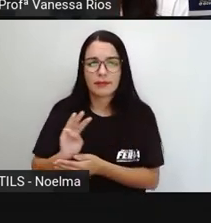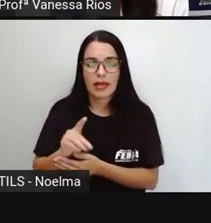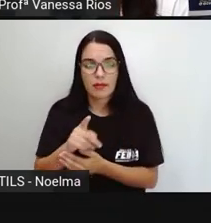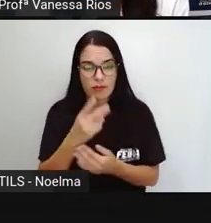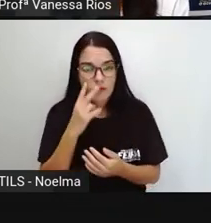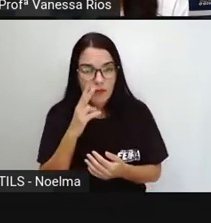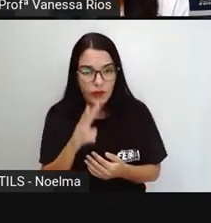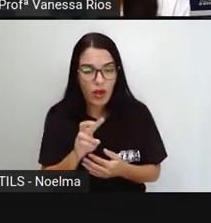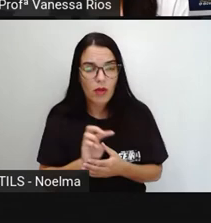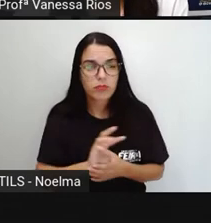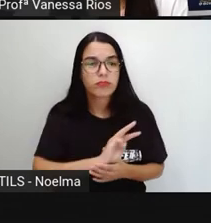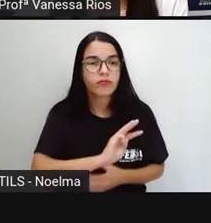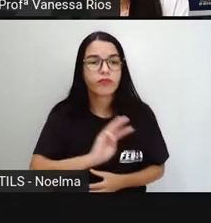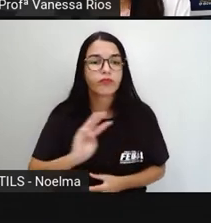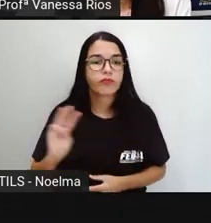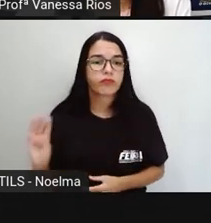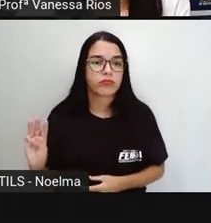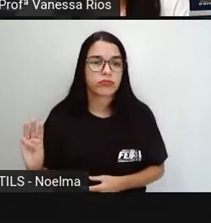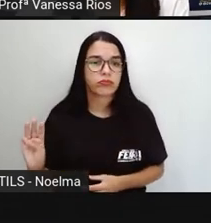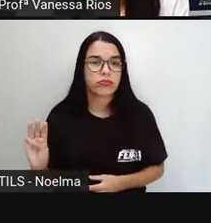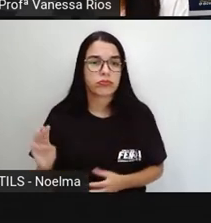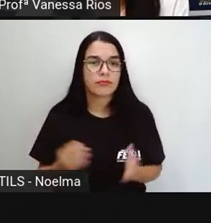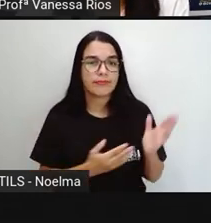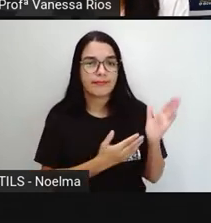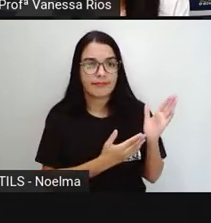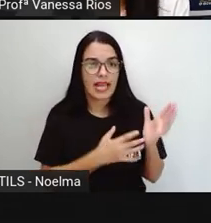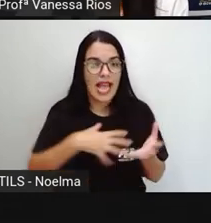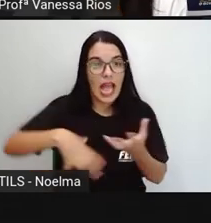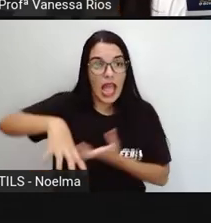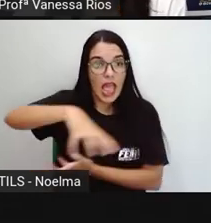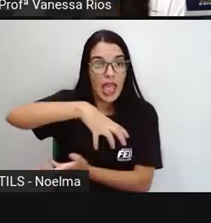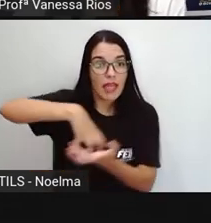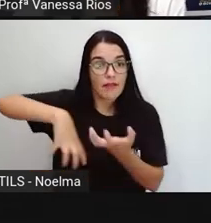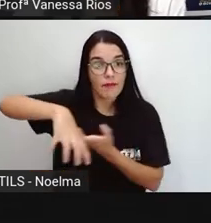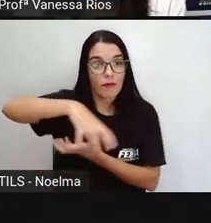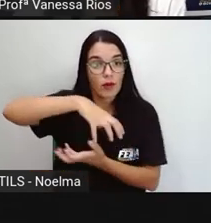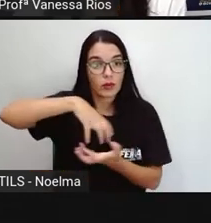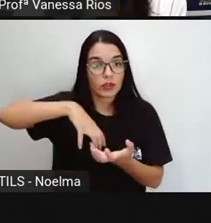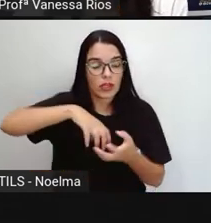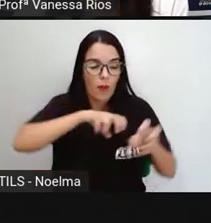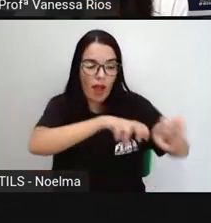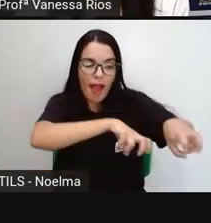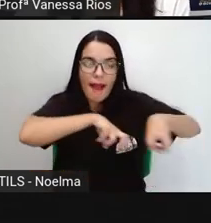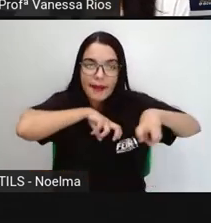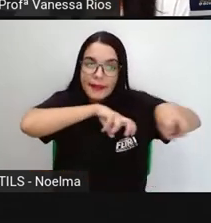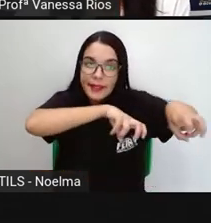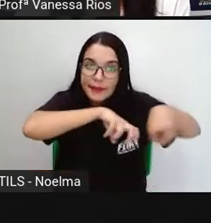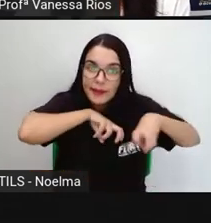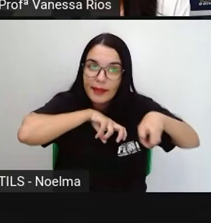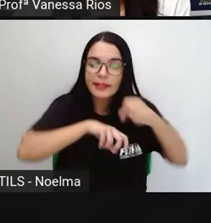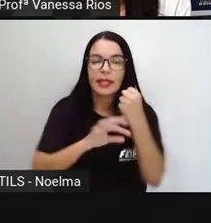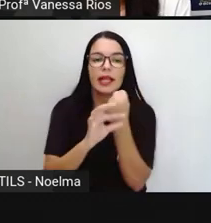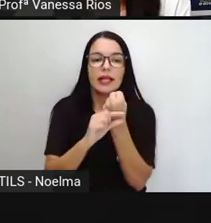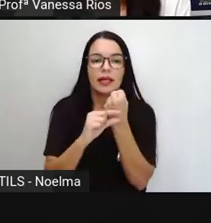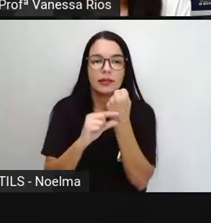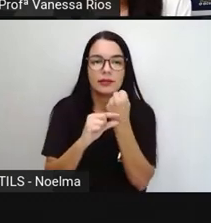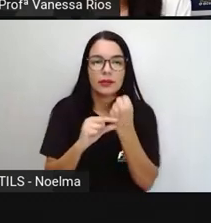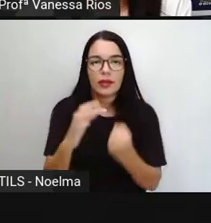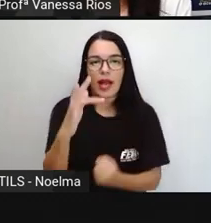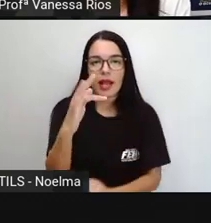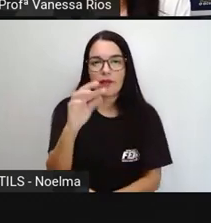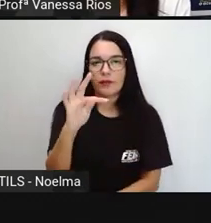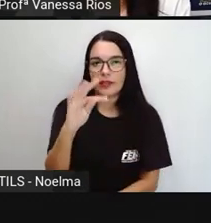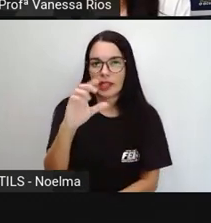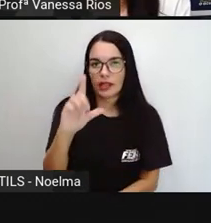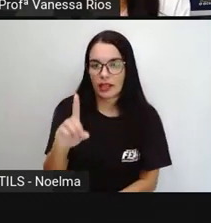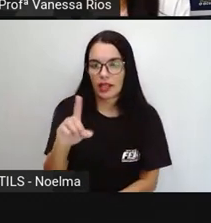um link aqui embaixo, se chama Revolução Agrícola, foi produzido pela FTD, e vocês podem copiar ou printar a